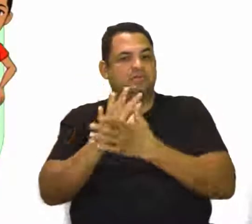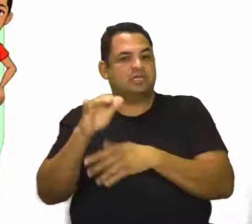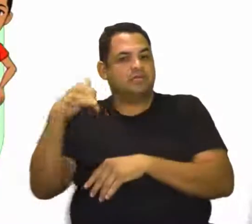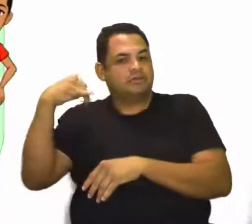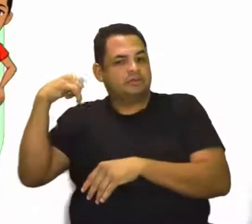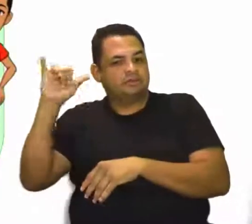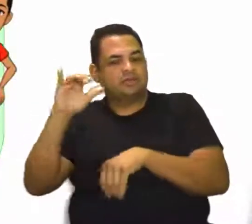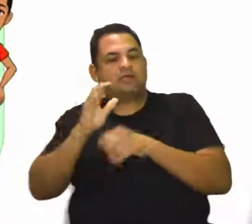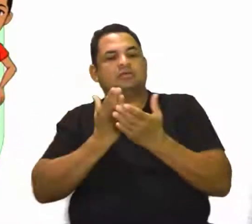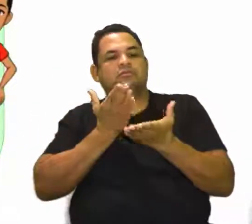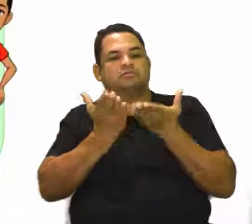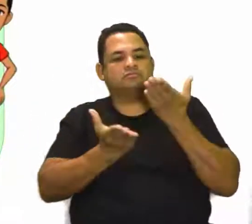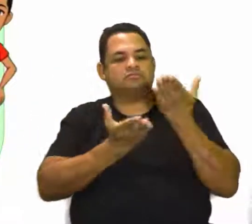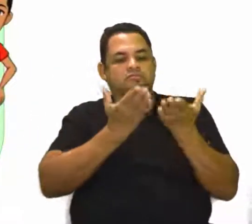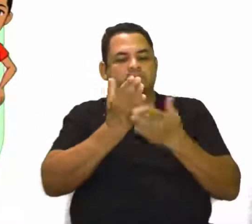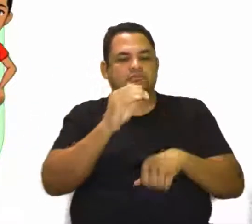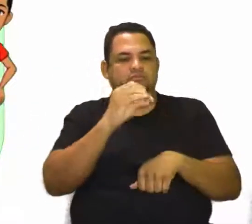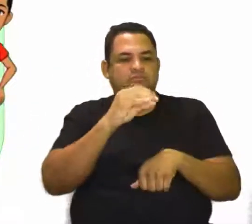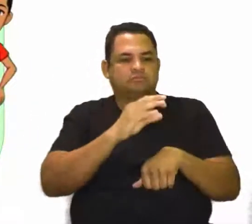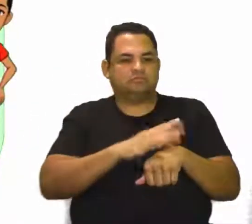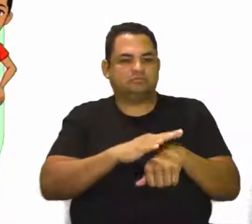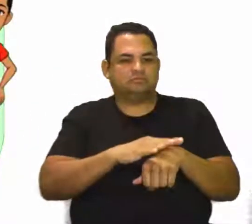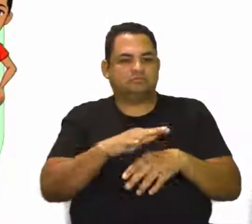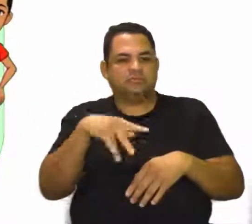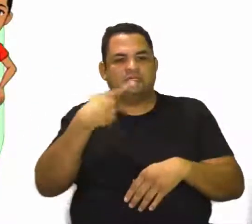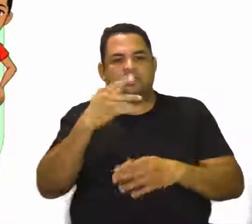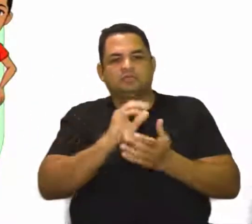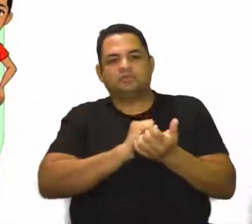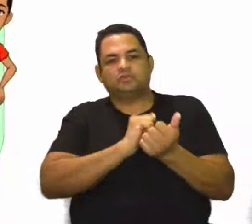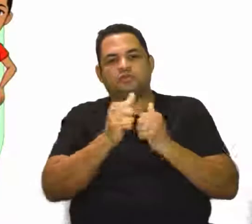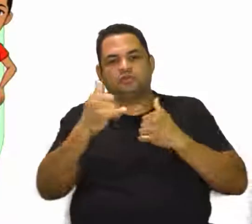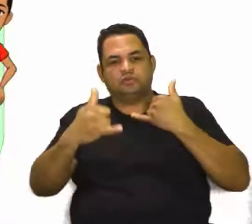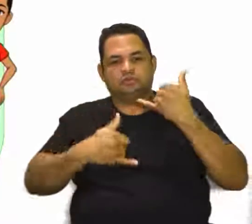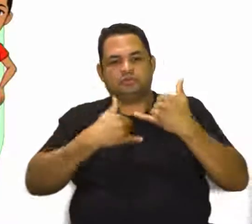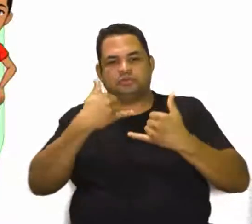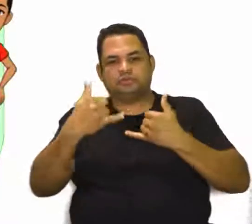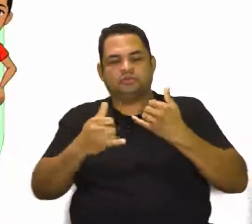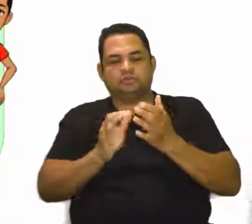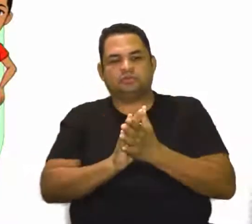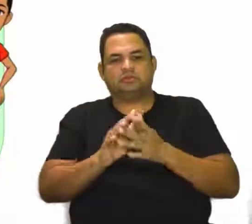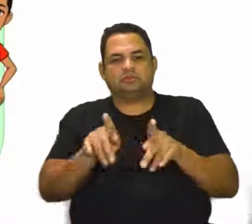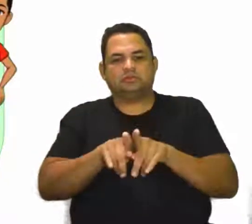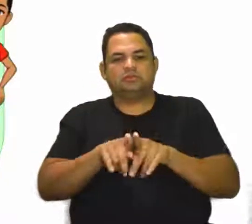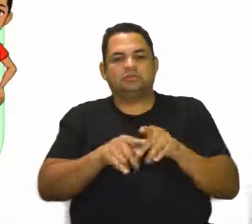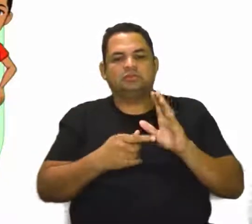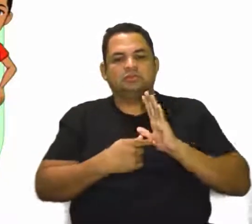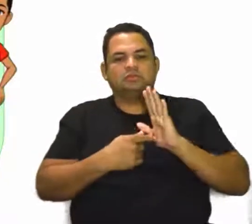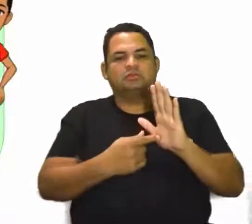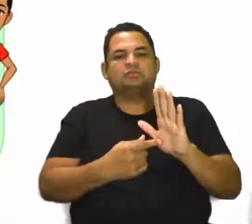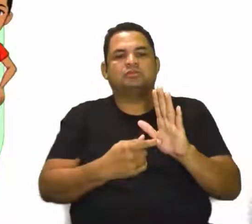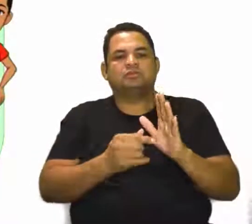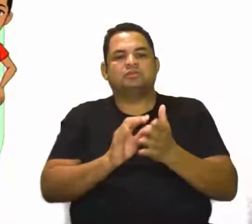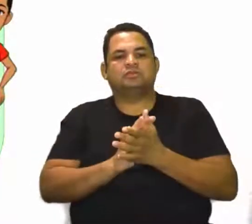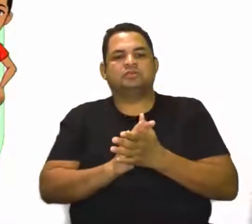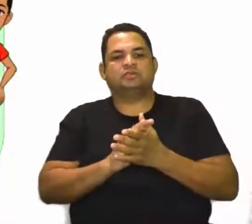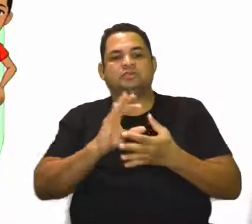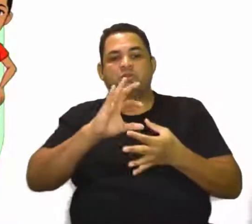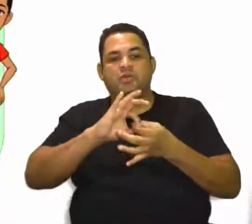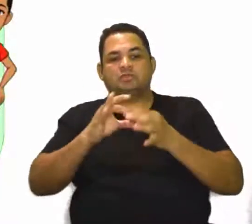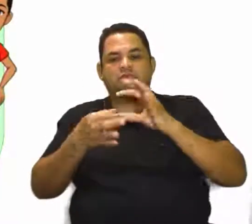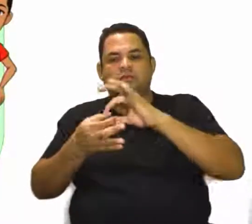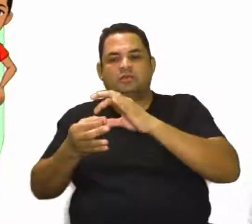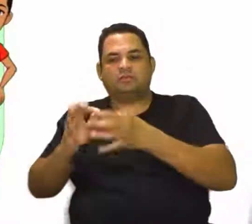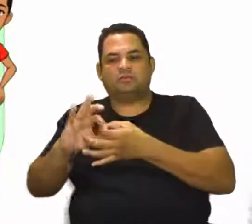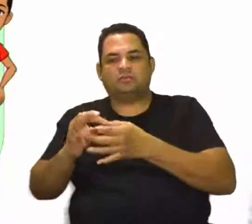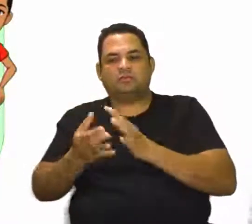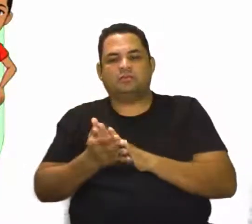de doenças. Vamos abordar um pouco sobre jogos e lazer. E aqui a gente vai trazer um pouco sobre as Olimpíadas, né? Então a